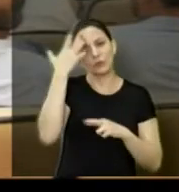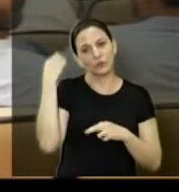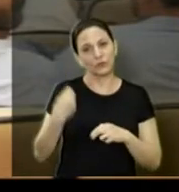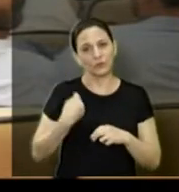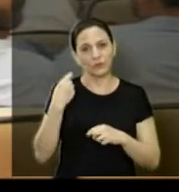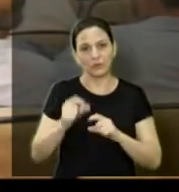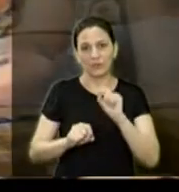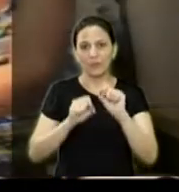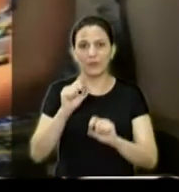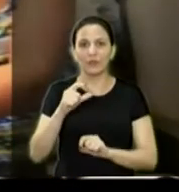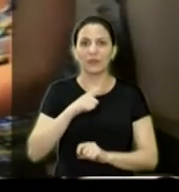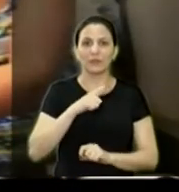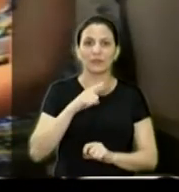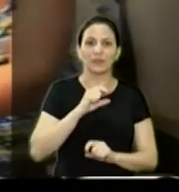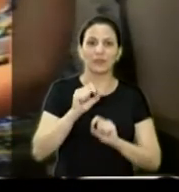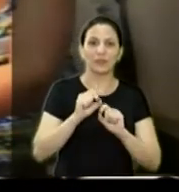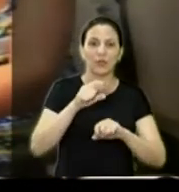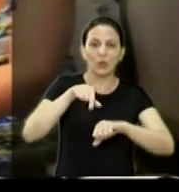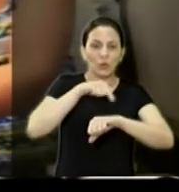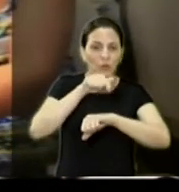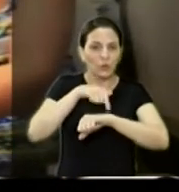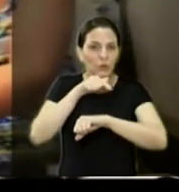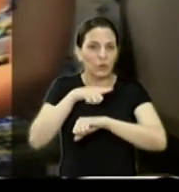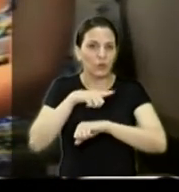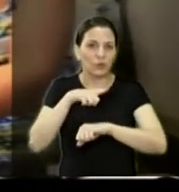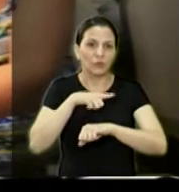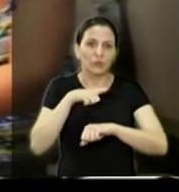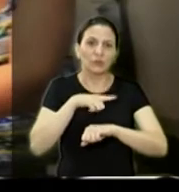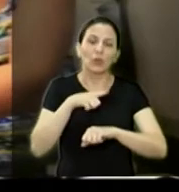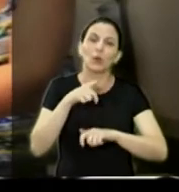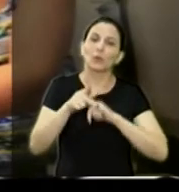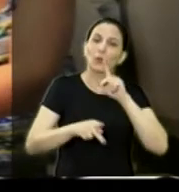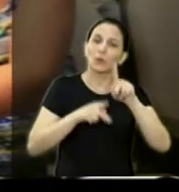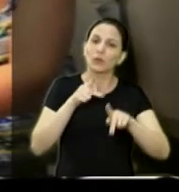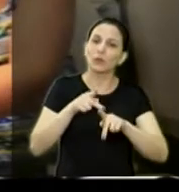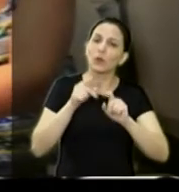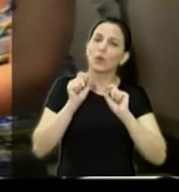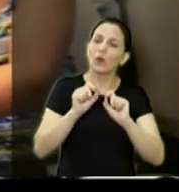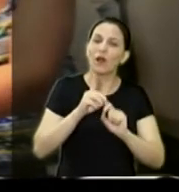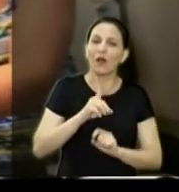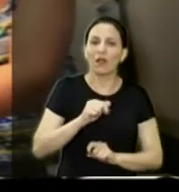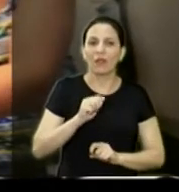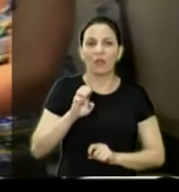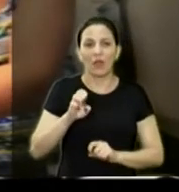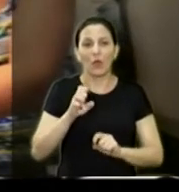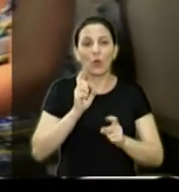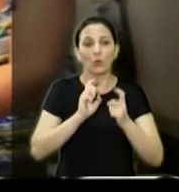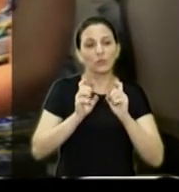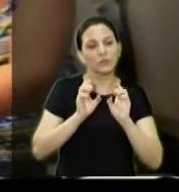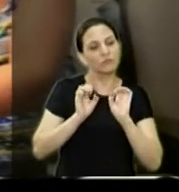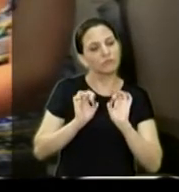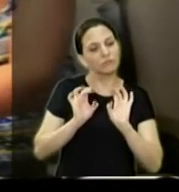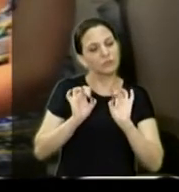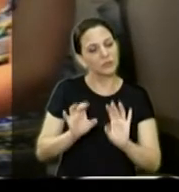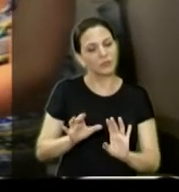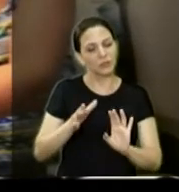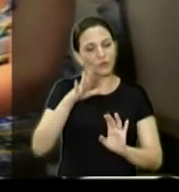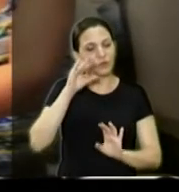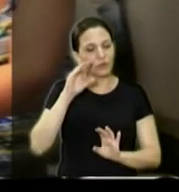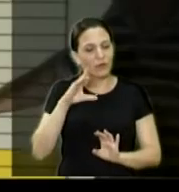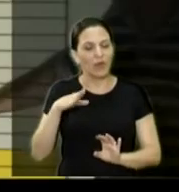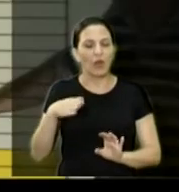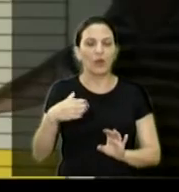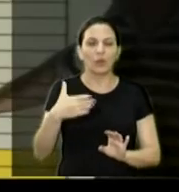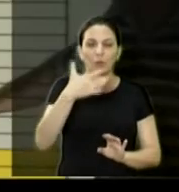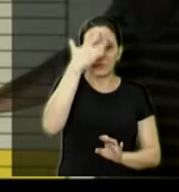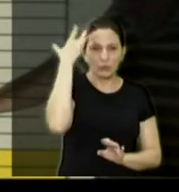que se depararam com o aumento das contas. A fim de ouvir a população, a autarquia criou uma comissão específica composta por servidores e integrantes